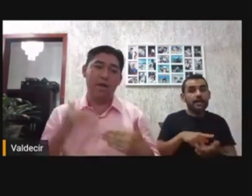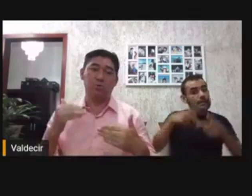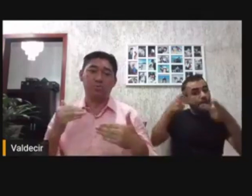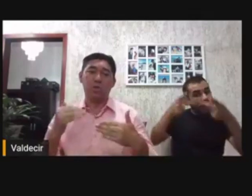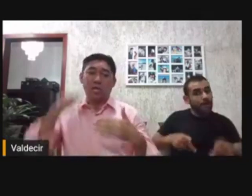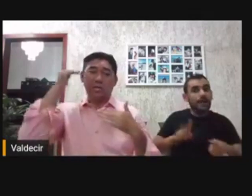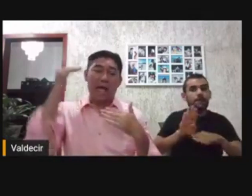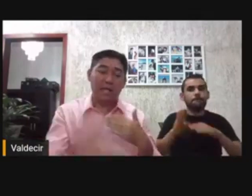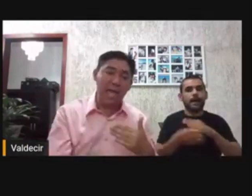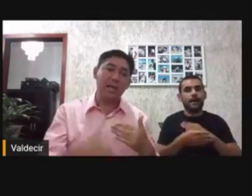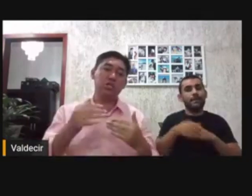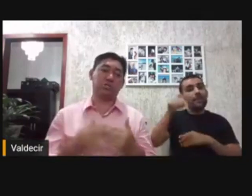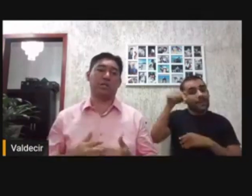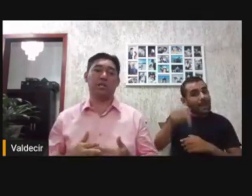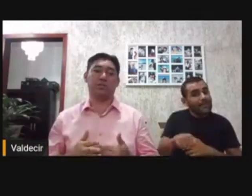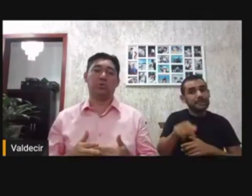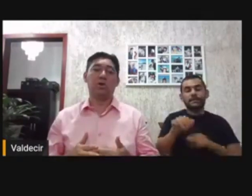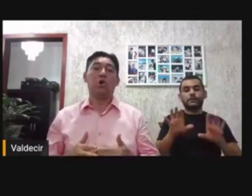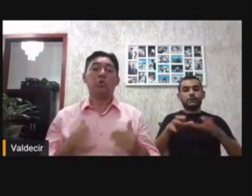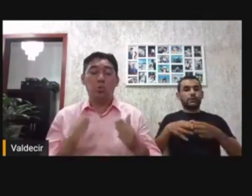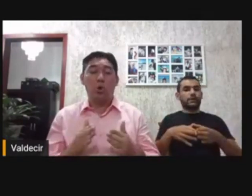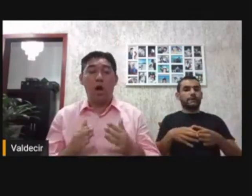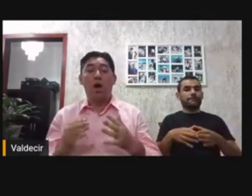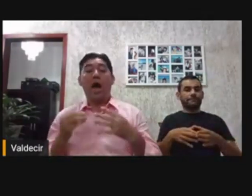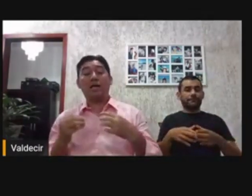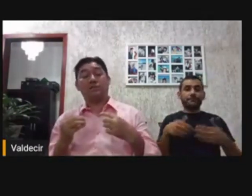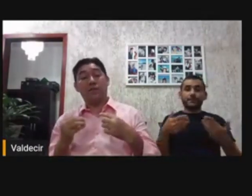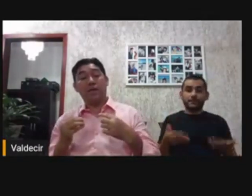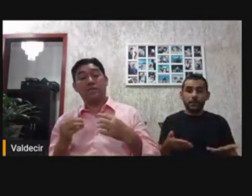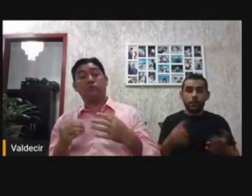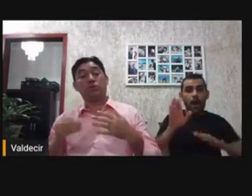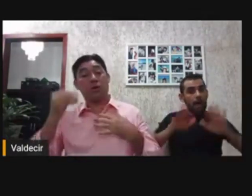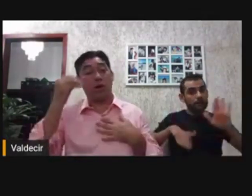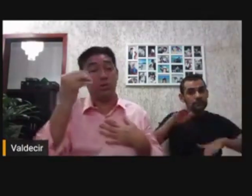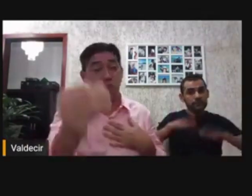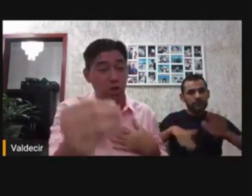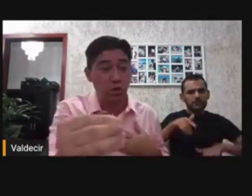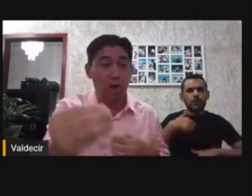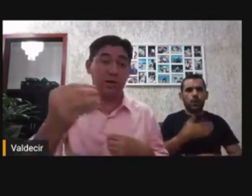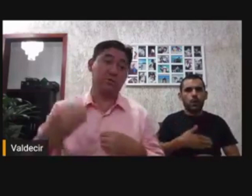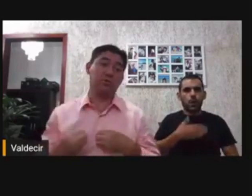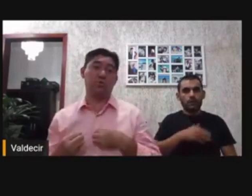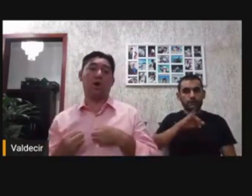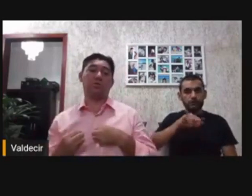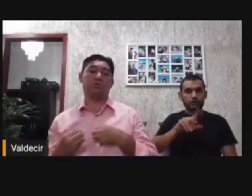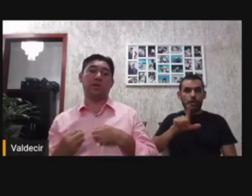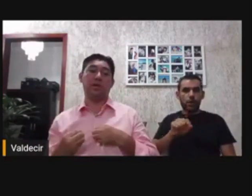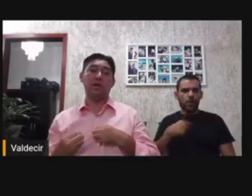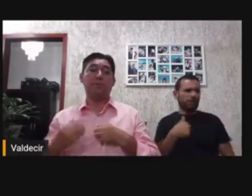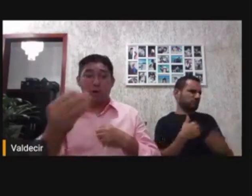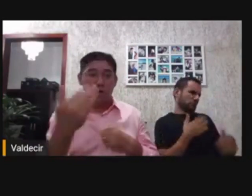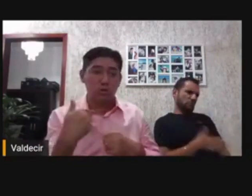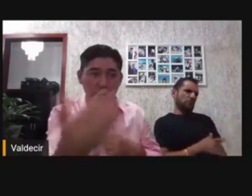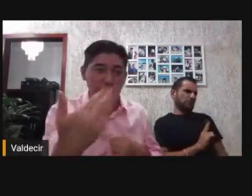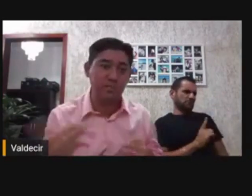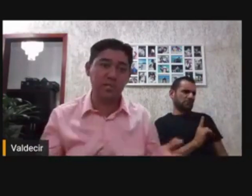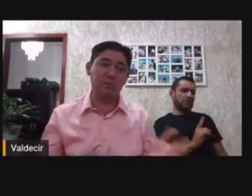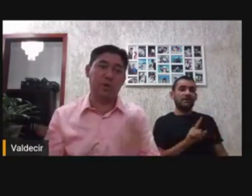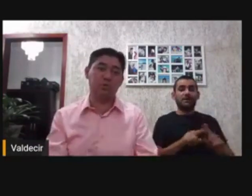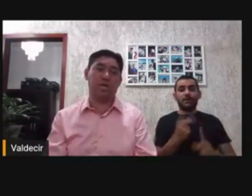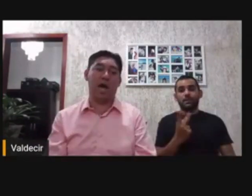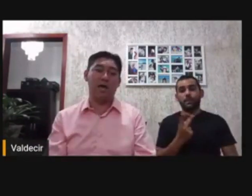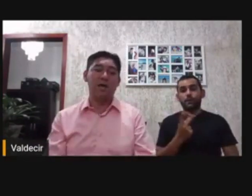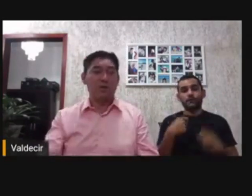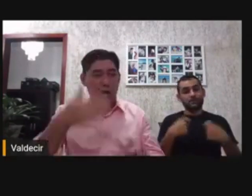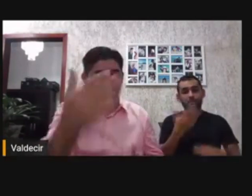daquele bairro, daquele distrito. Às vezes você gosta de giló, mas eu não gosto, né? Mas nós dois